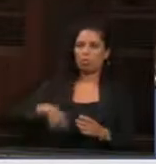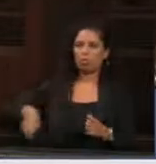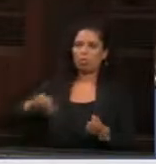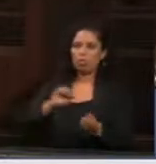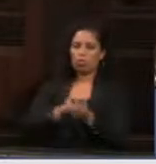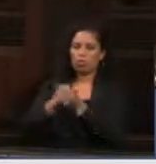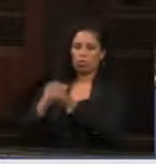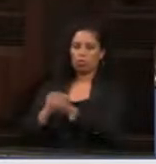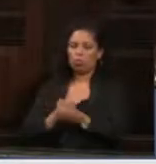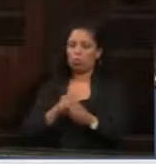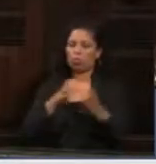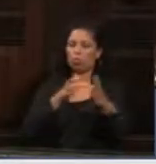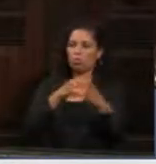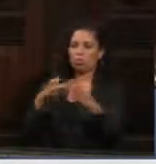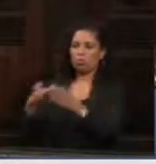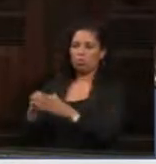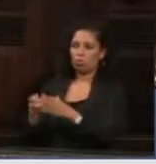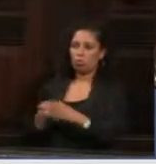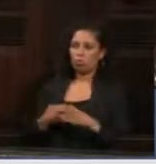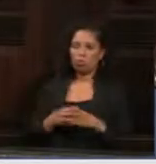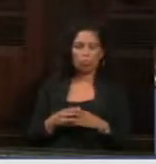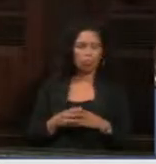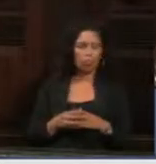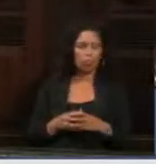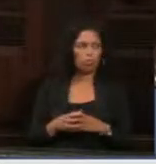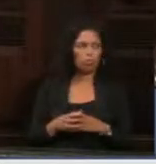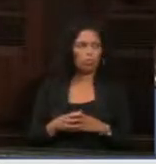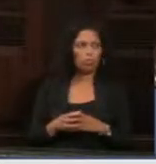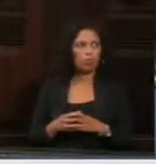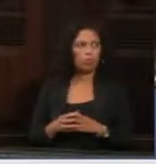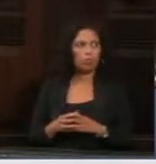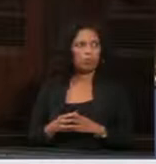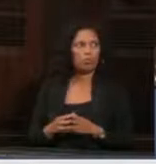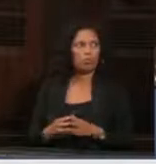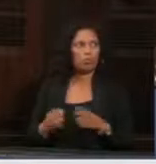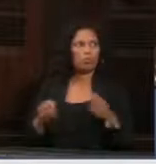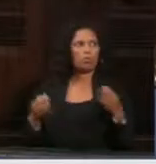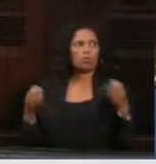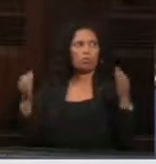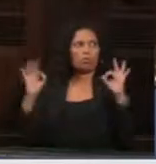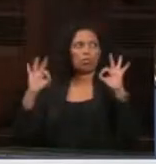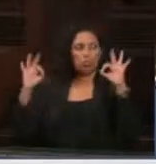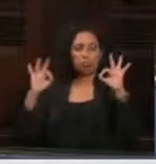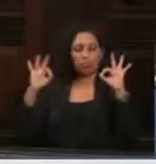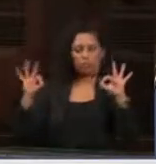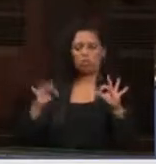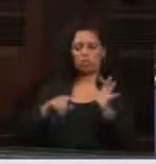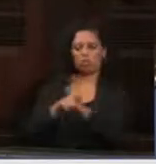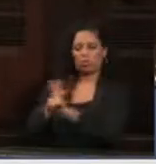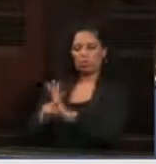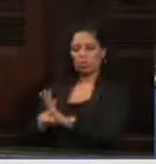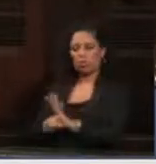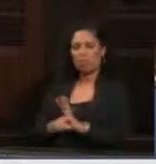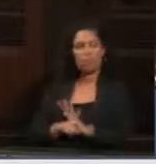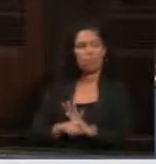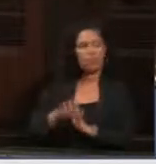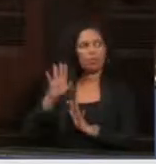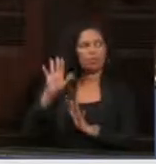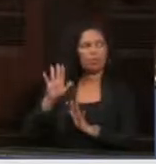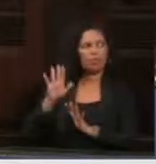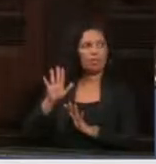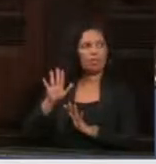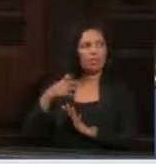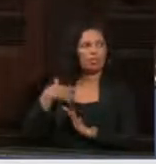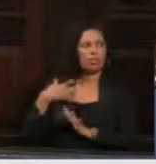comissões e comissões permanentes e de comissões especiais e de inquérito mas esta eu